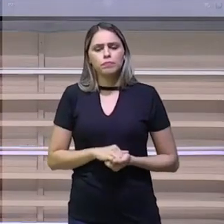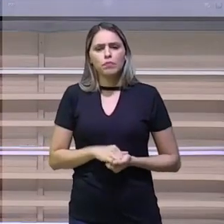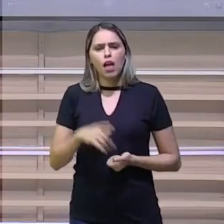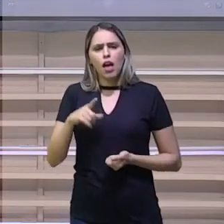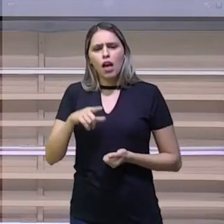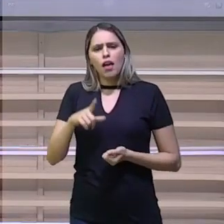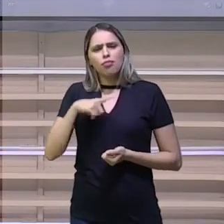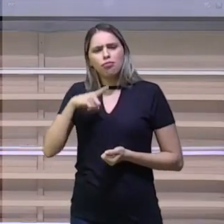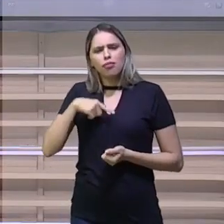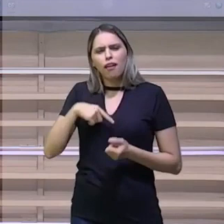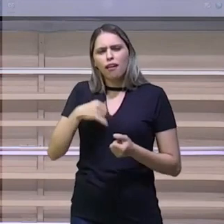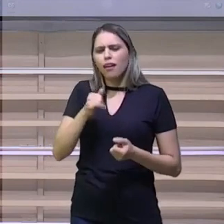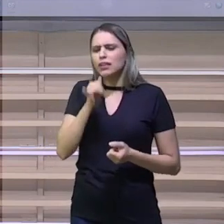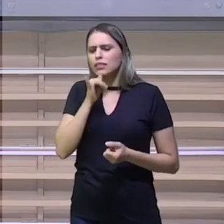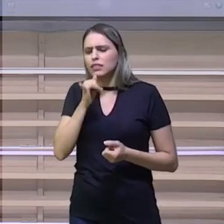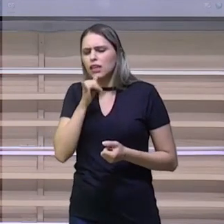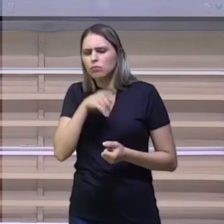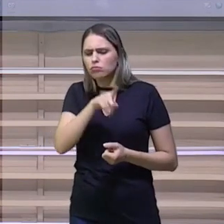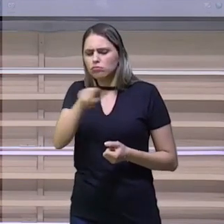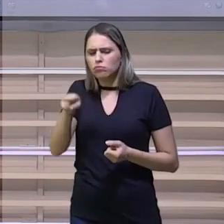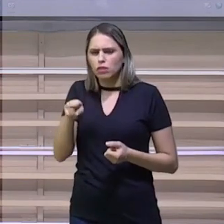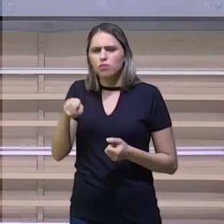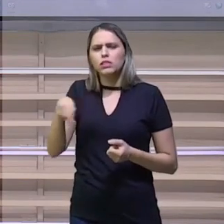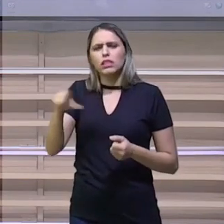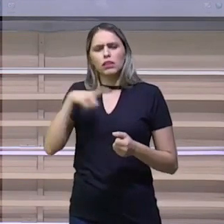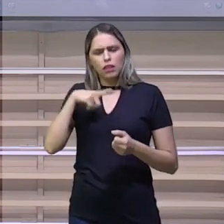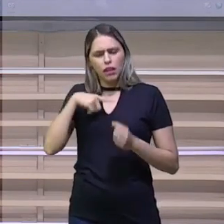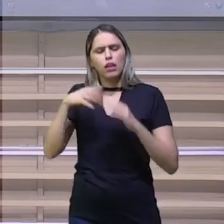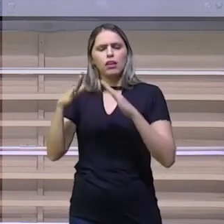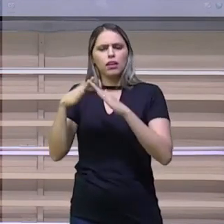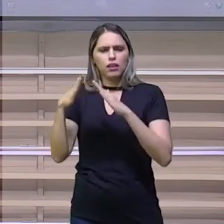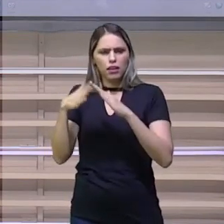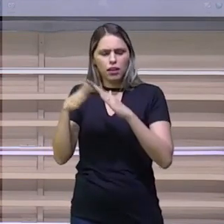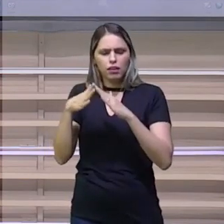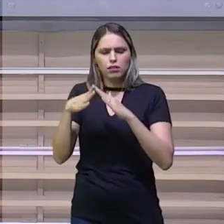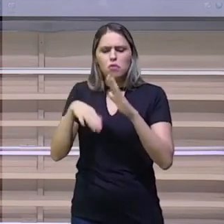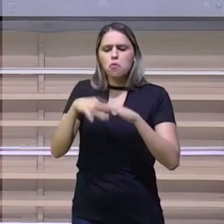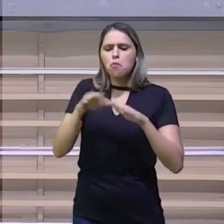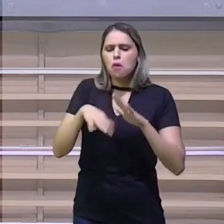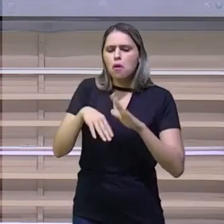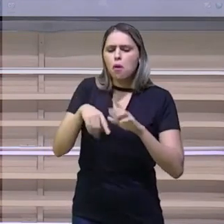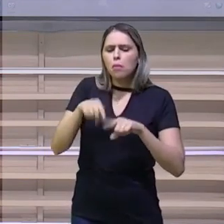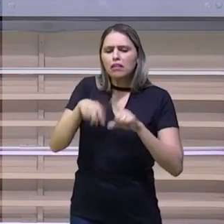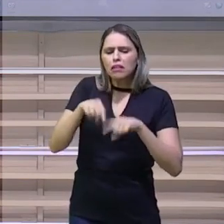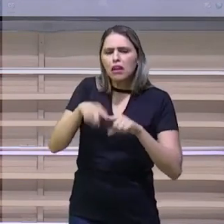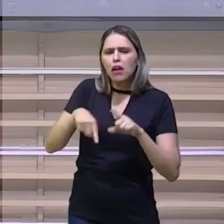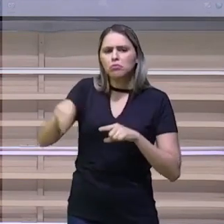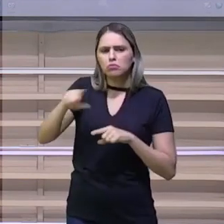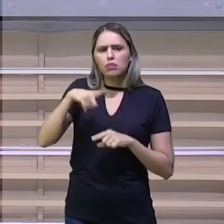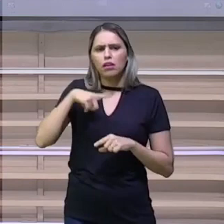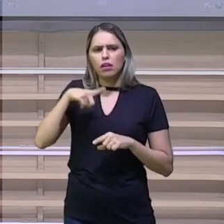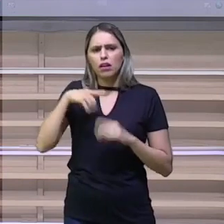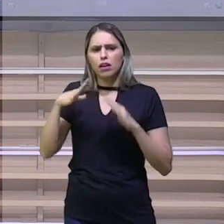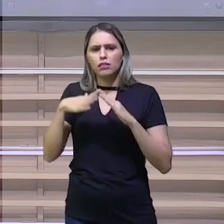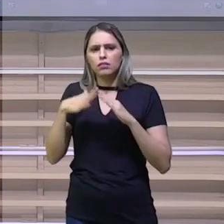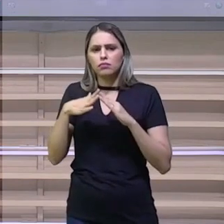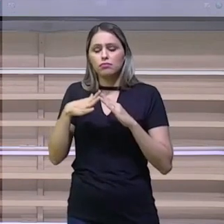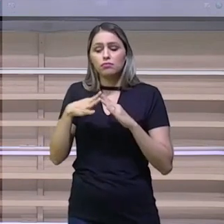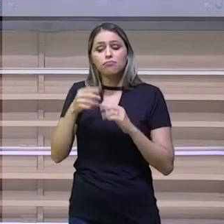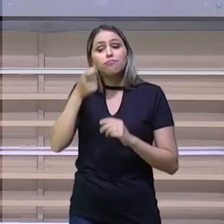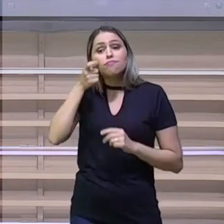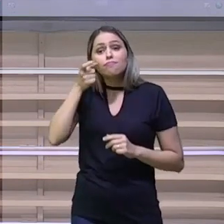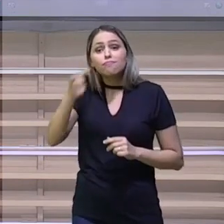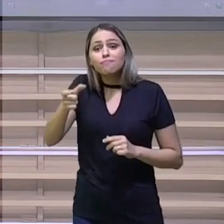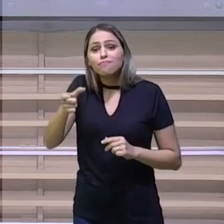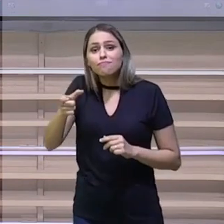vai fazer você relembrar o que você tem em casa. Que instrumento tem na sua casa? Oi, presta